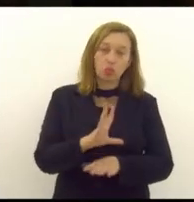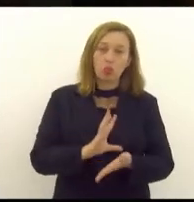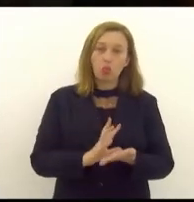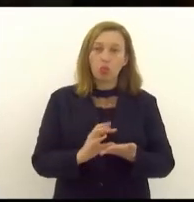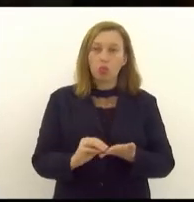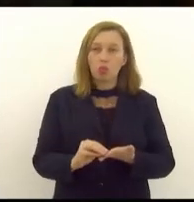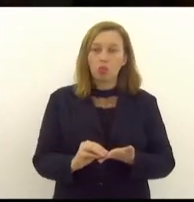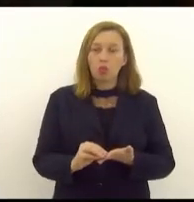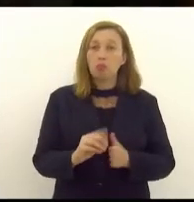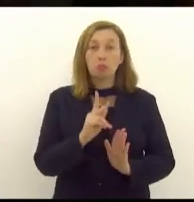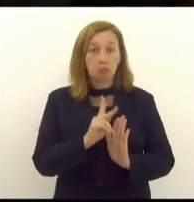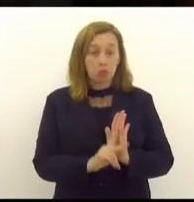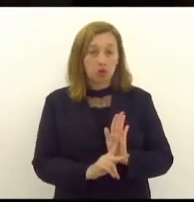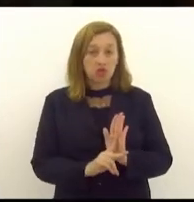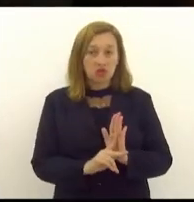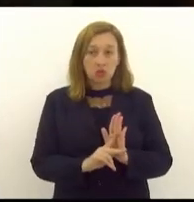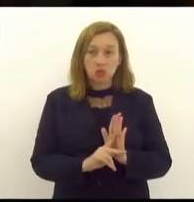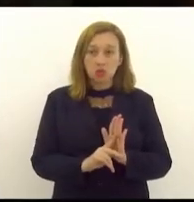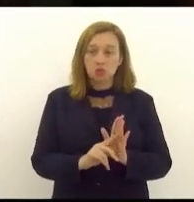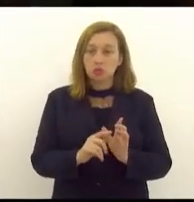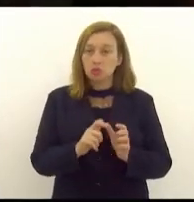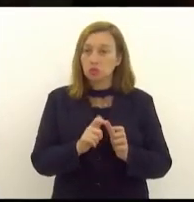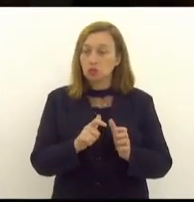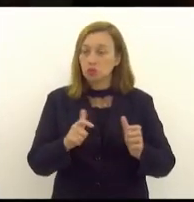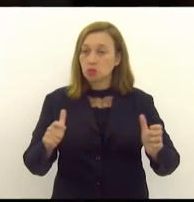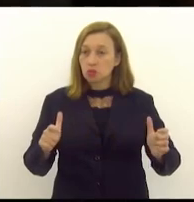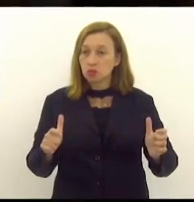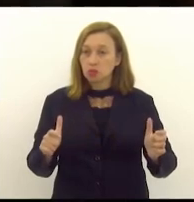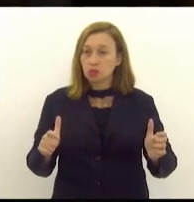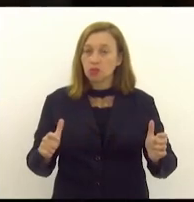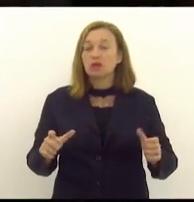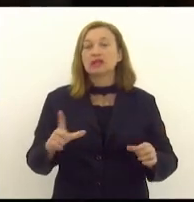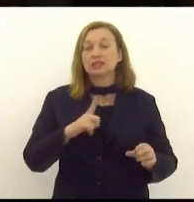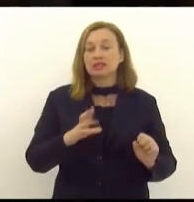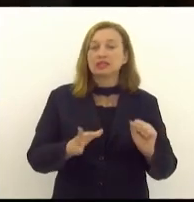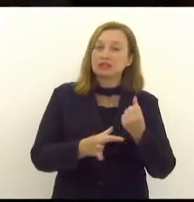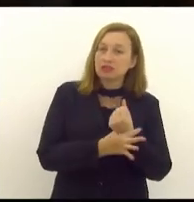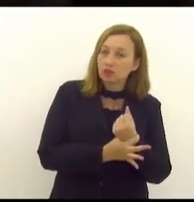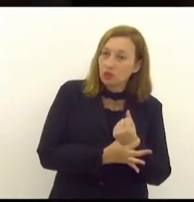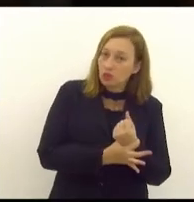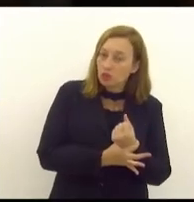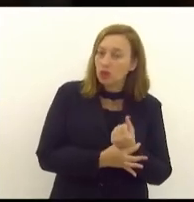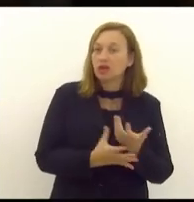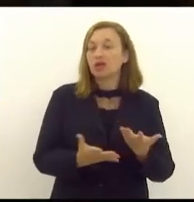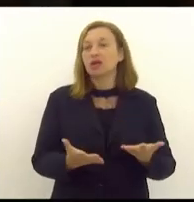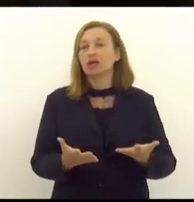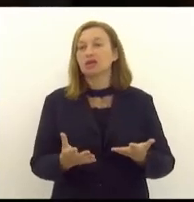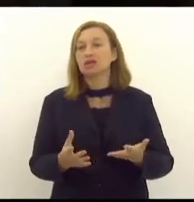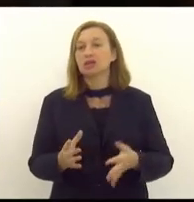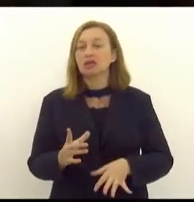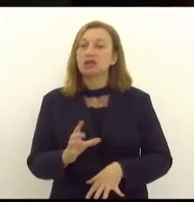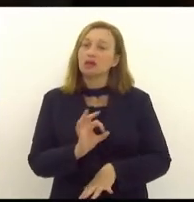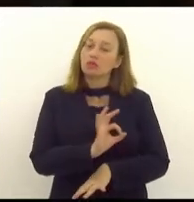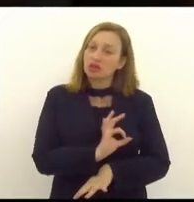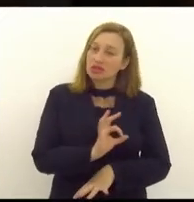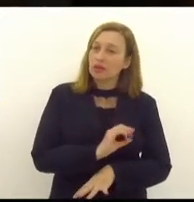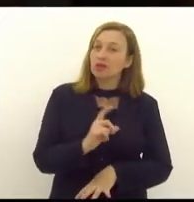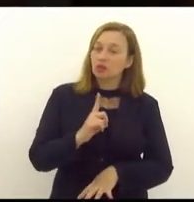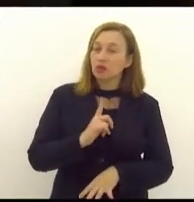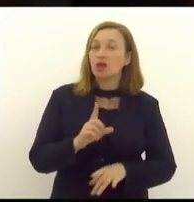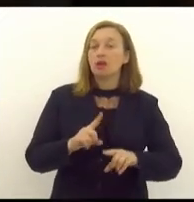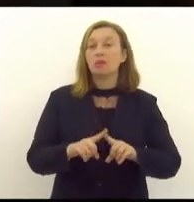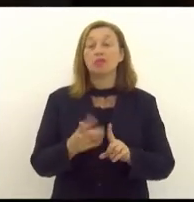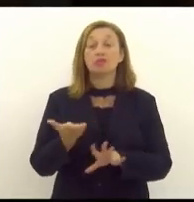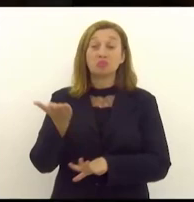era um projeto mais amplo que envolvia questão da segurança garantir policiamento etc Na